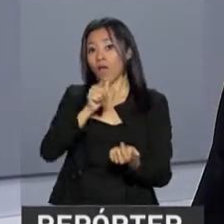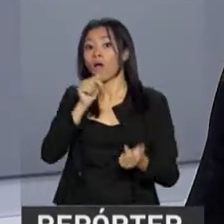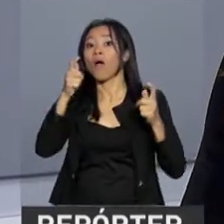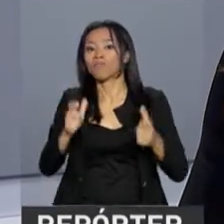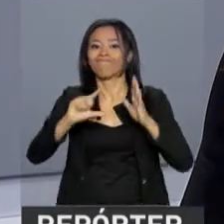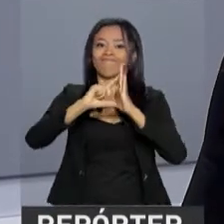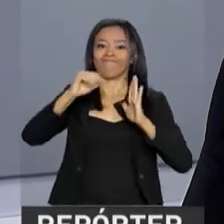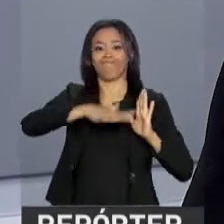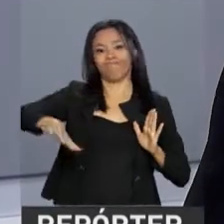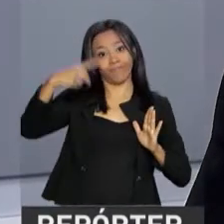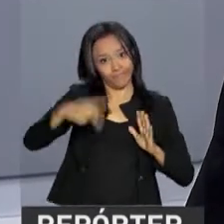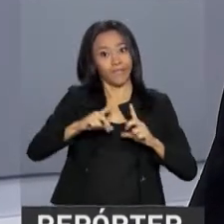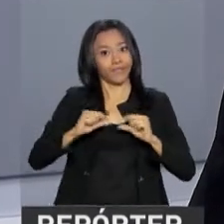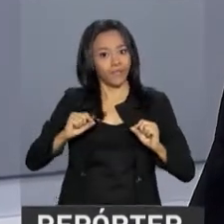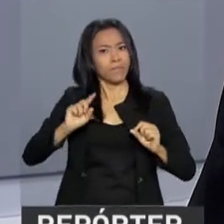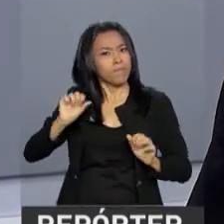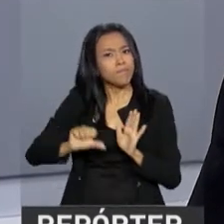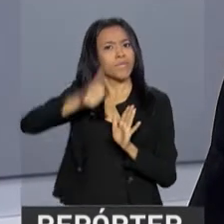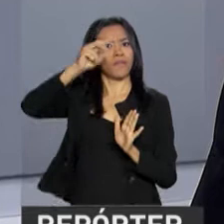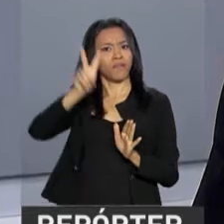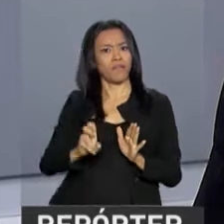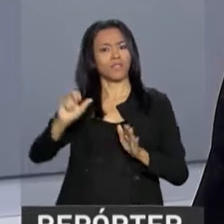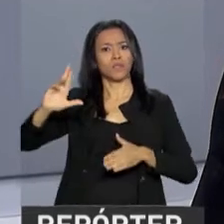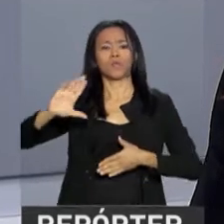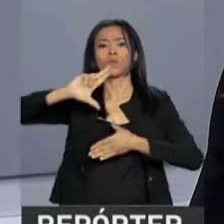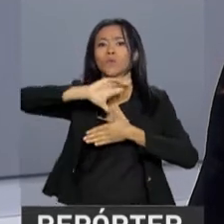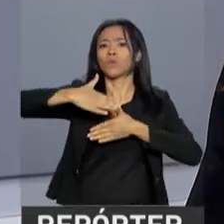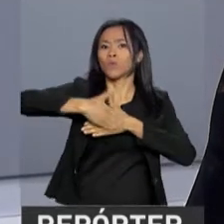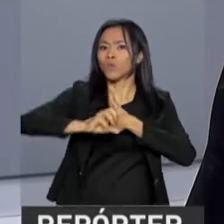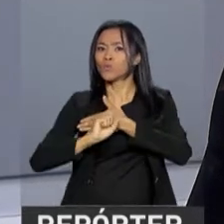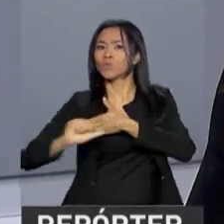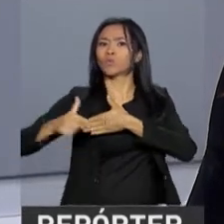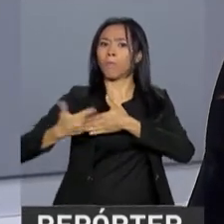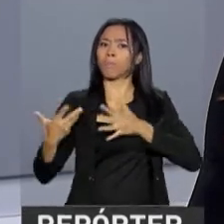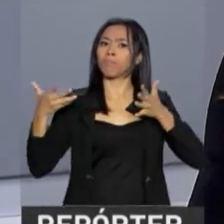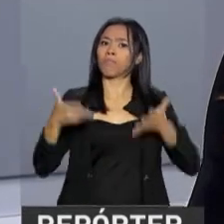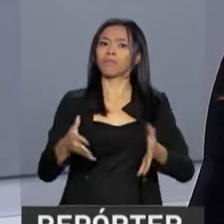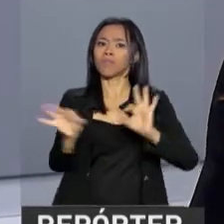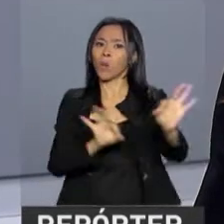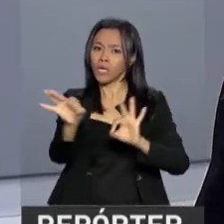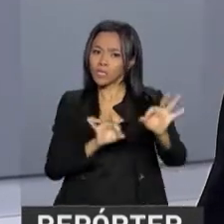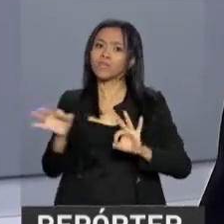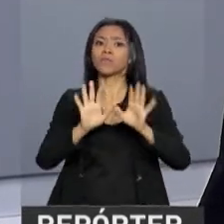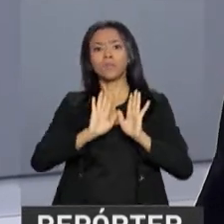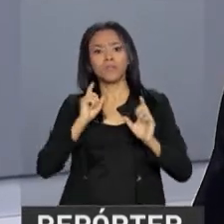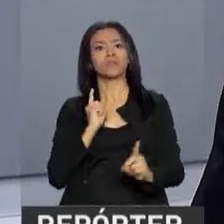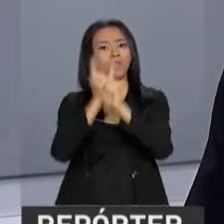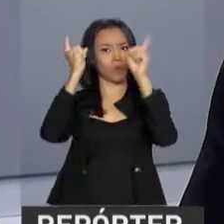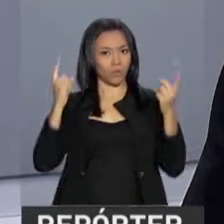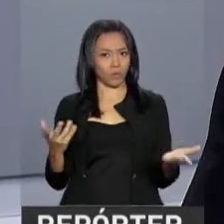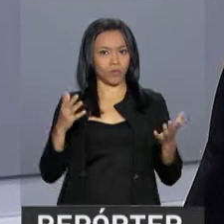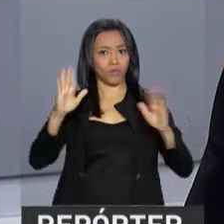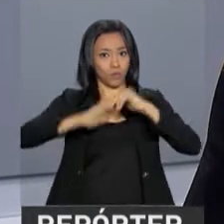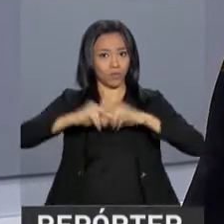aqui em brasília é a primeira vez que um país do hemisfério sul sedia o maior evento do planeta sobre recursos hídricos a